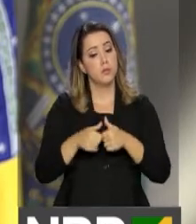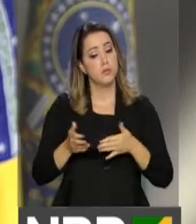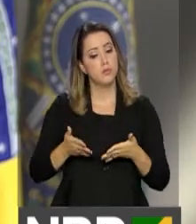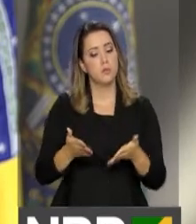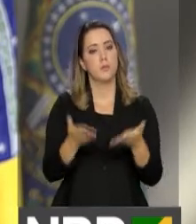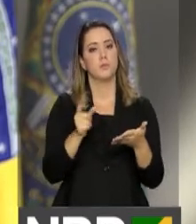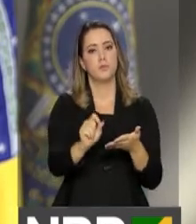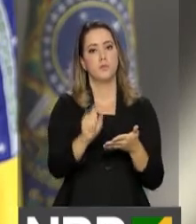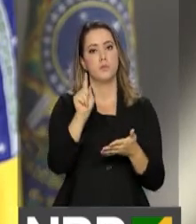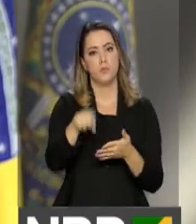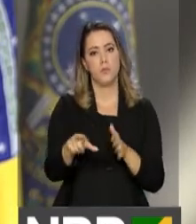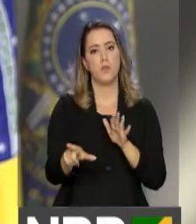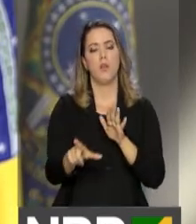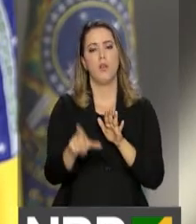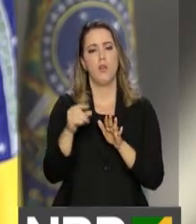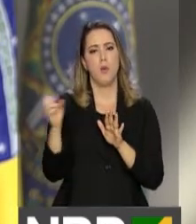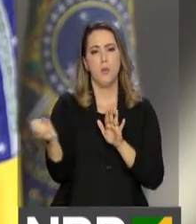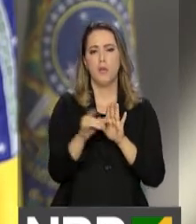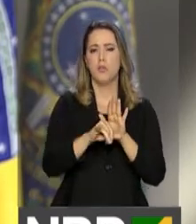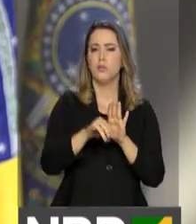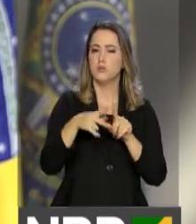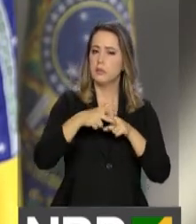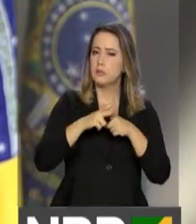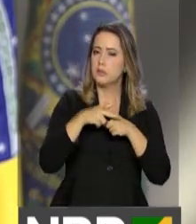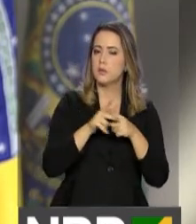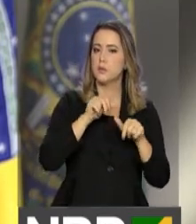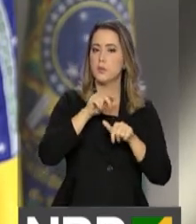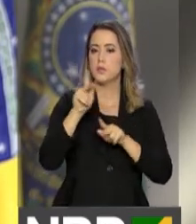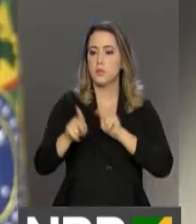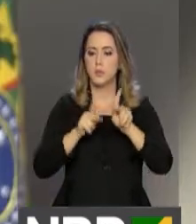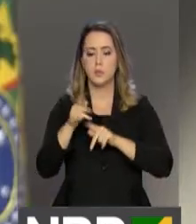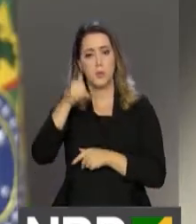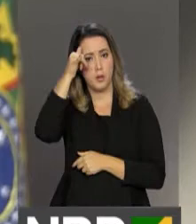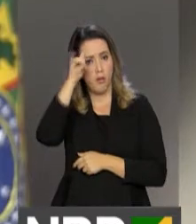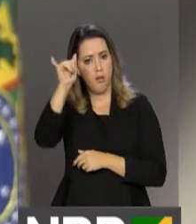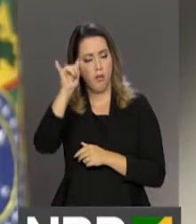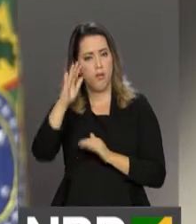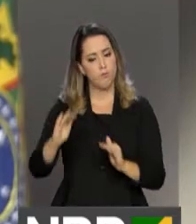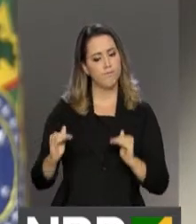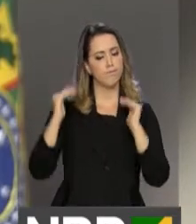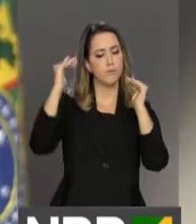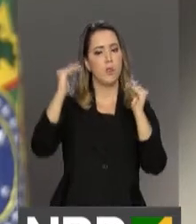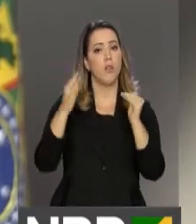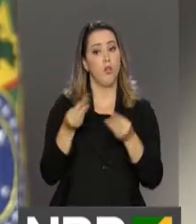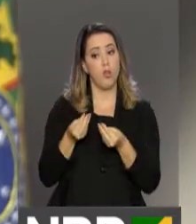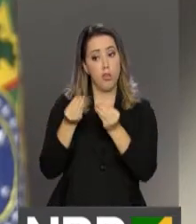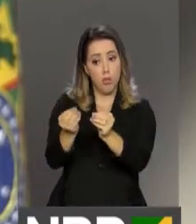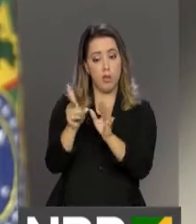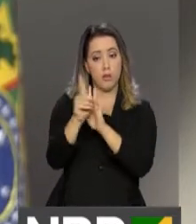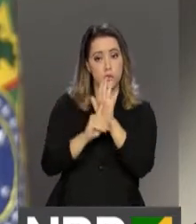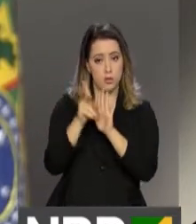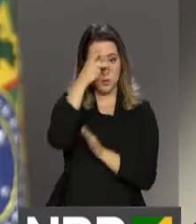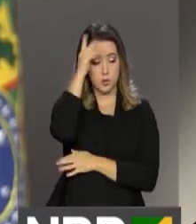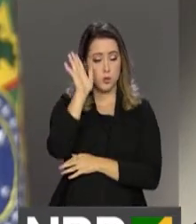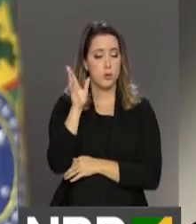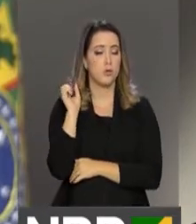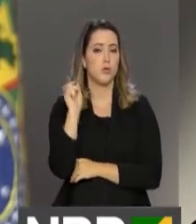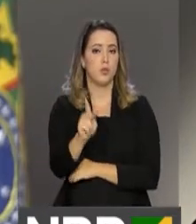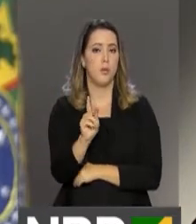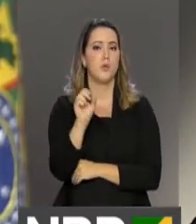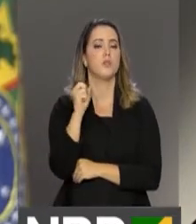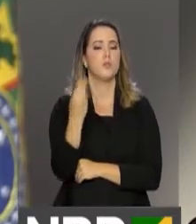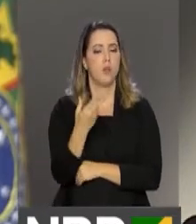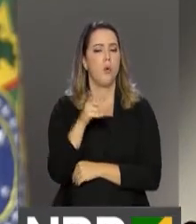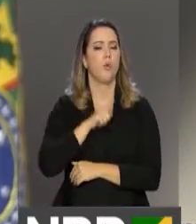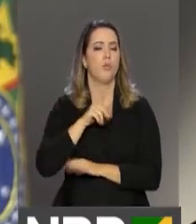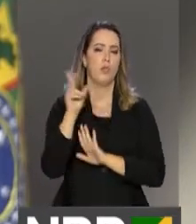é uma reforma para o povo porque combate privilégios e mantém os direitos de quem já se aposentou ou mesmo de